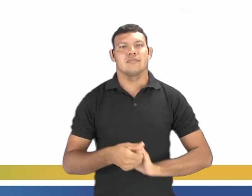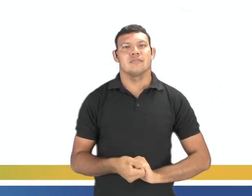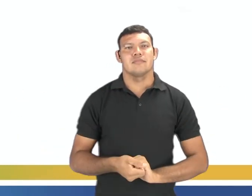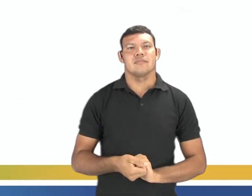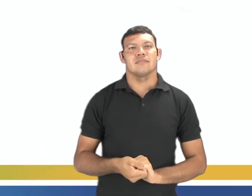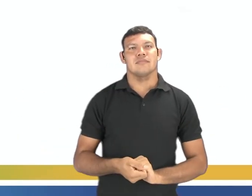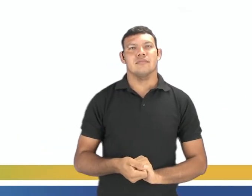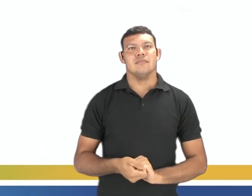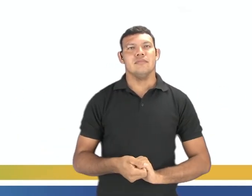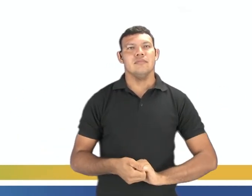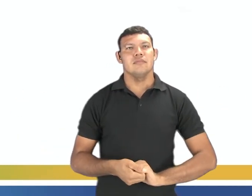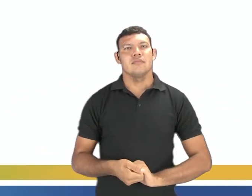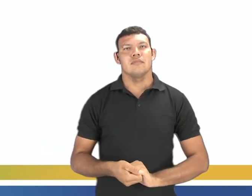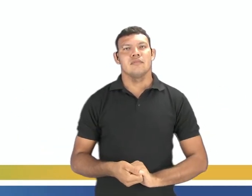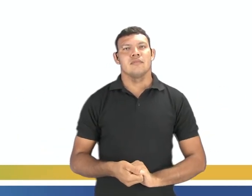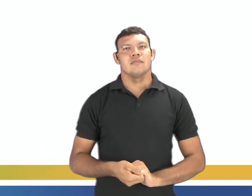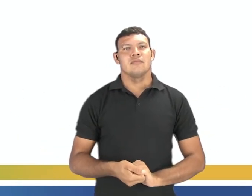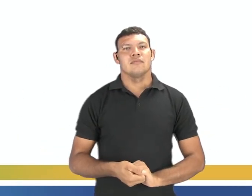reta